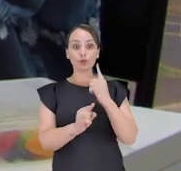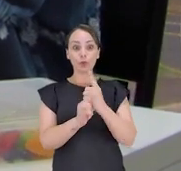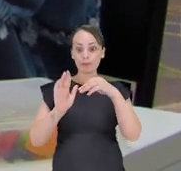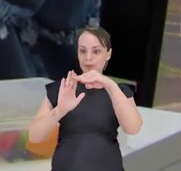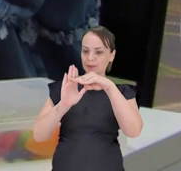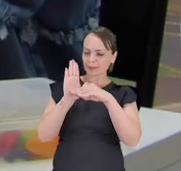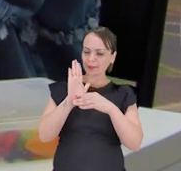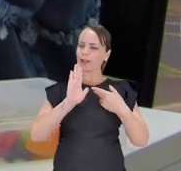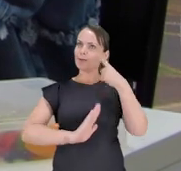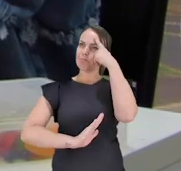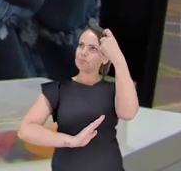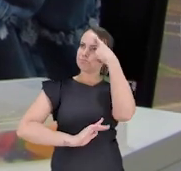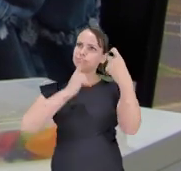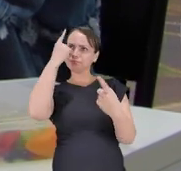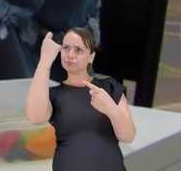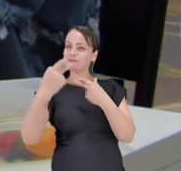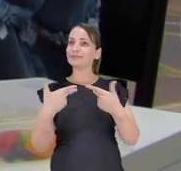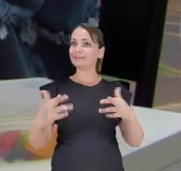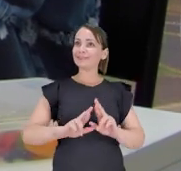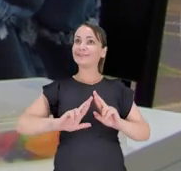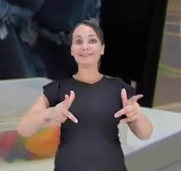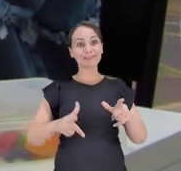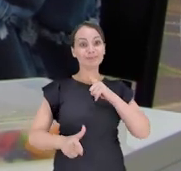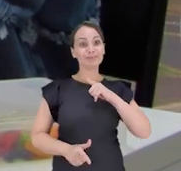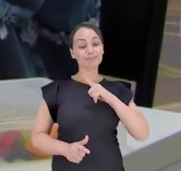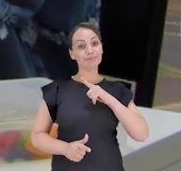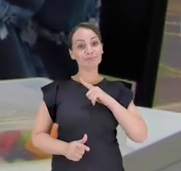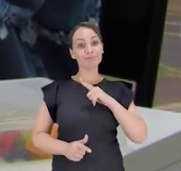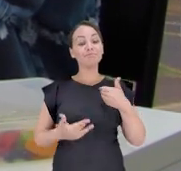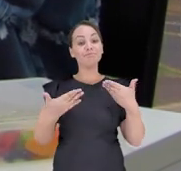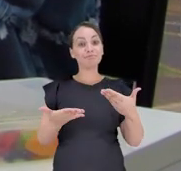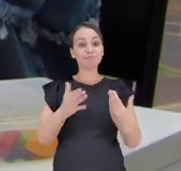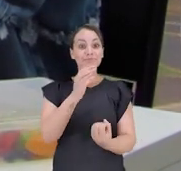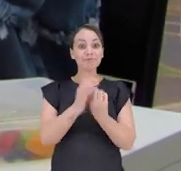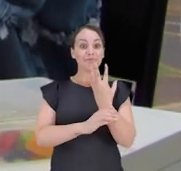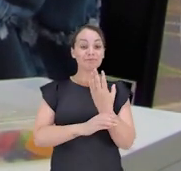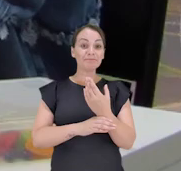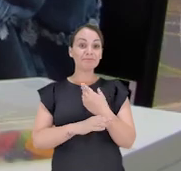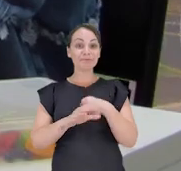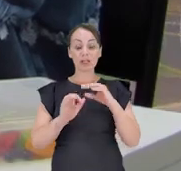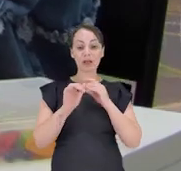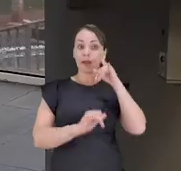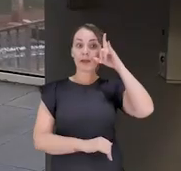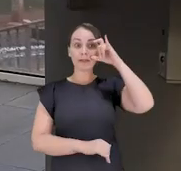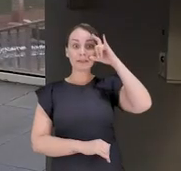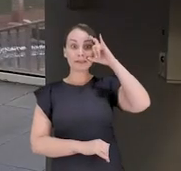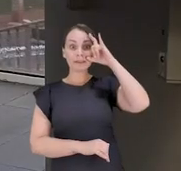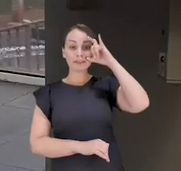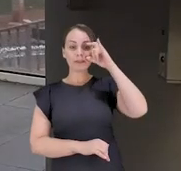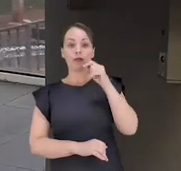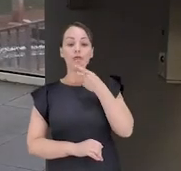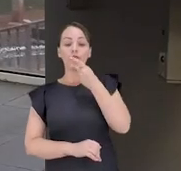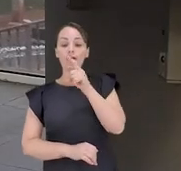eu já pensei em várias coisas novas, diferentes, e foi até que então eu criei uma conta no meu Instagram. Fala o arroba